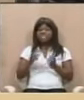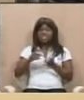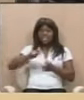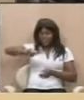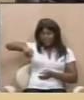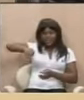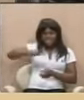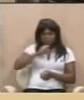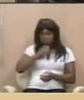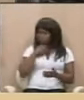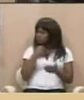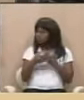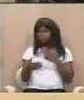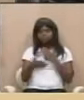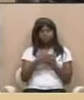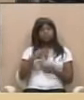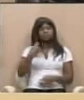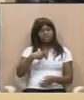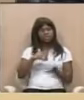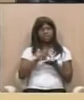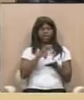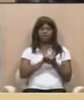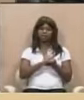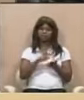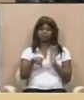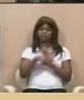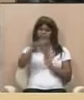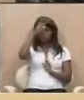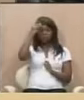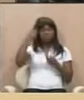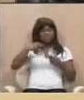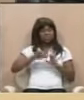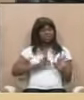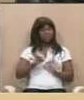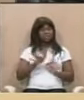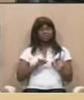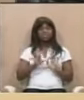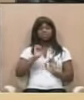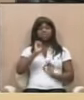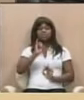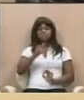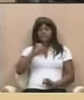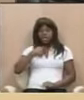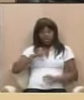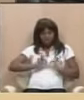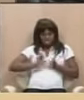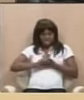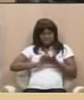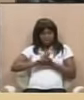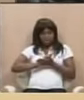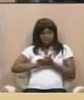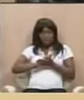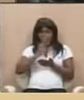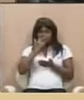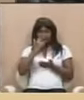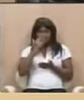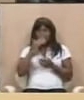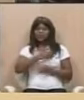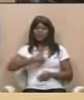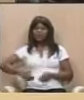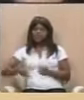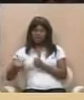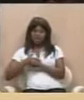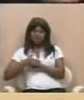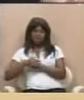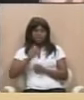velha, mas ele tem que estar cadastrado. Então, organização, Padre Sérgio, quando o poder público não age, fala que ele é omisso. Quando ele